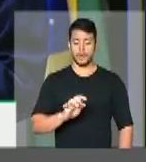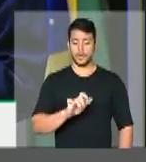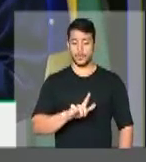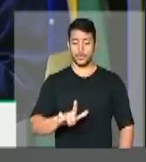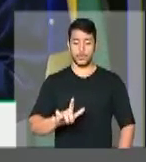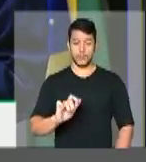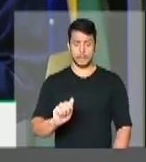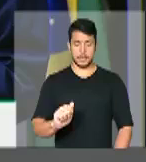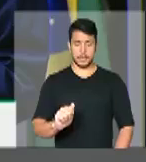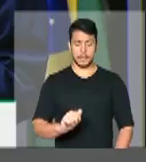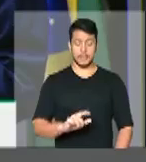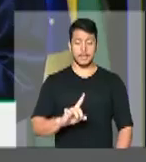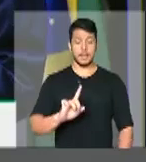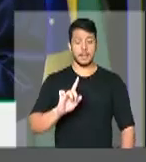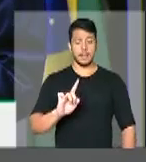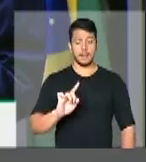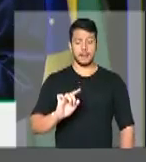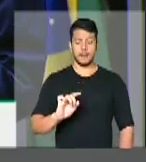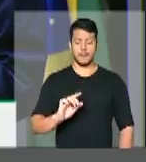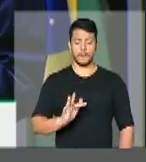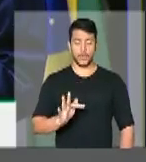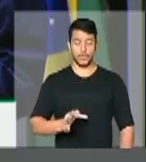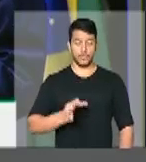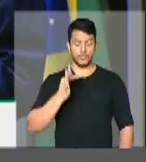que bastasse ser presidente do Senado,